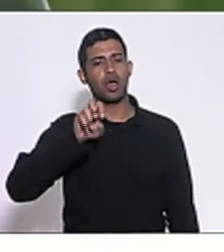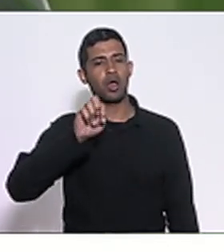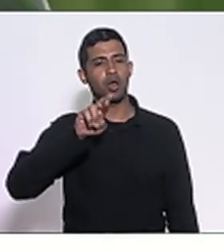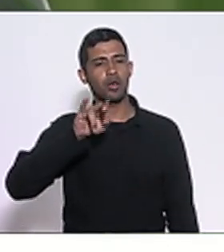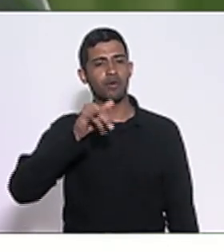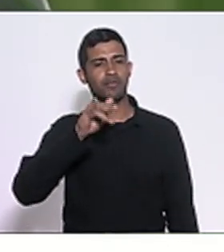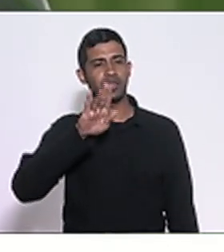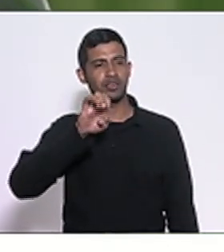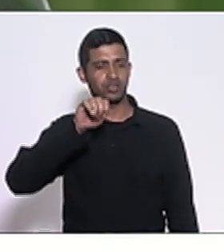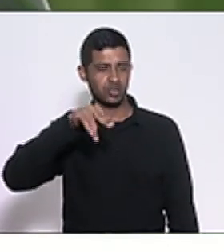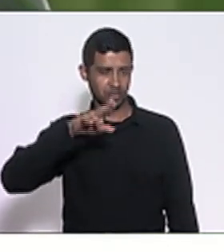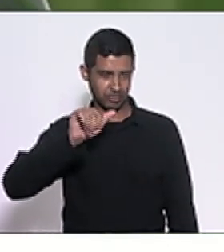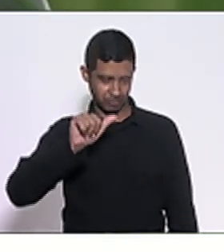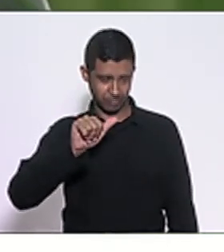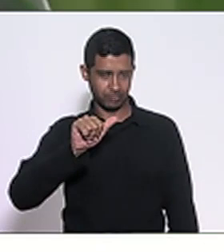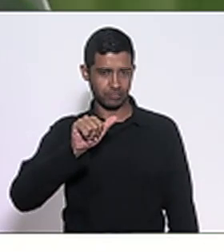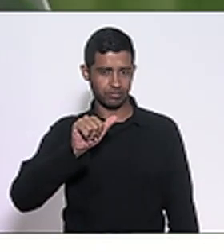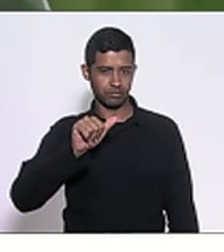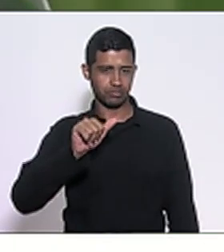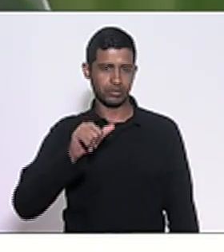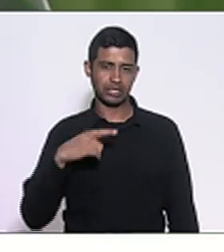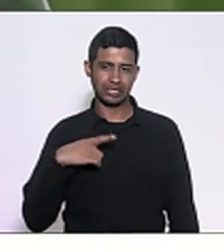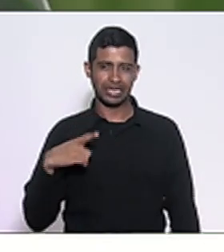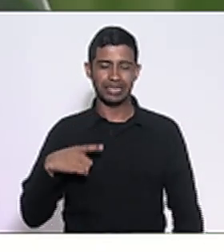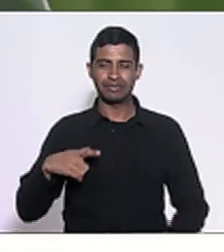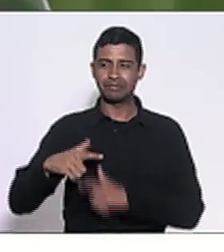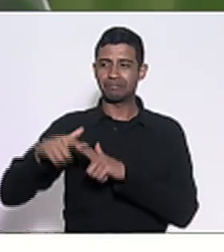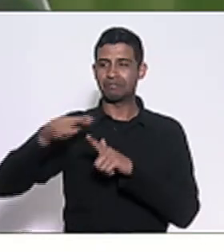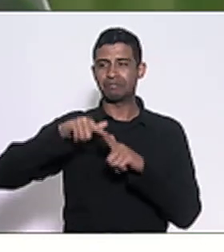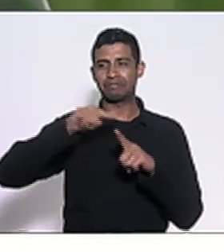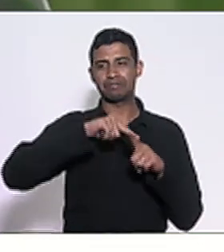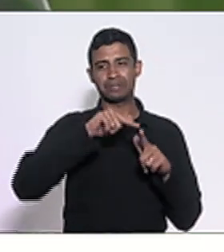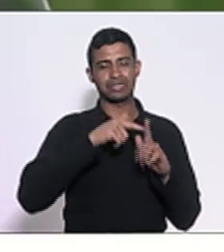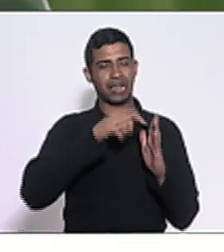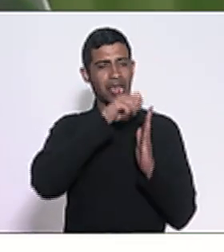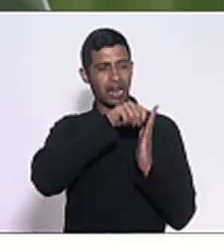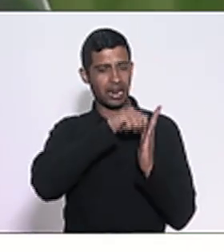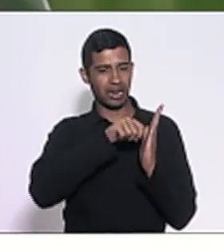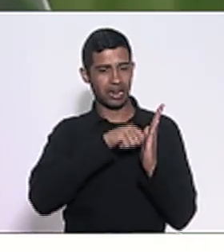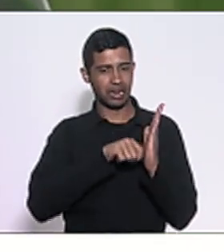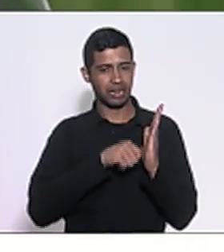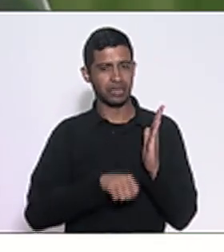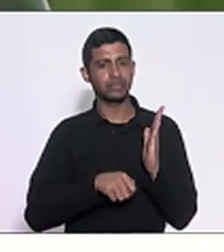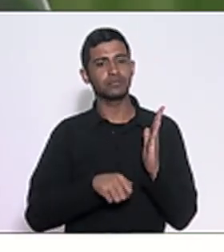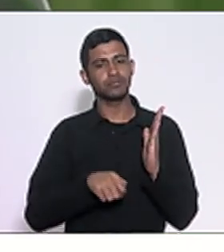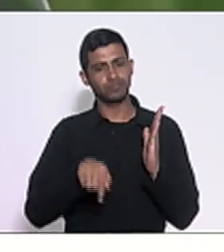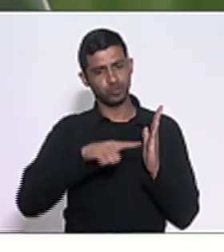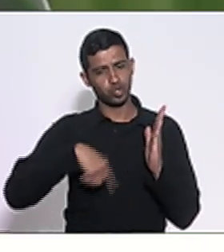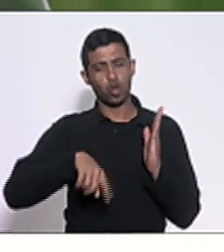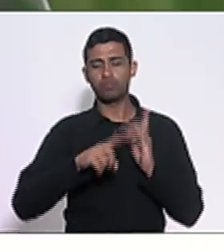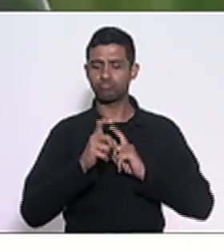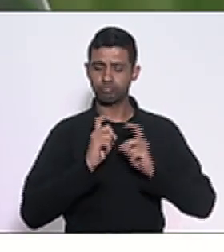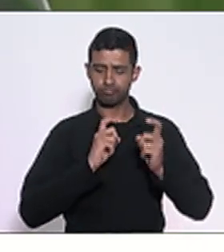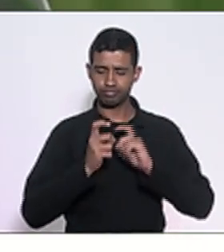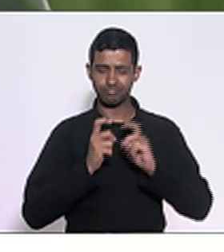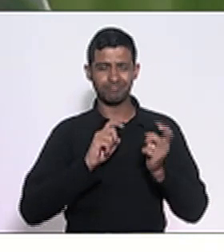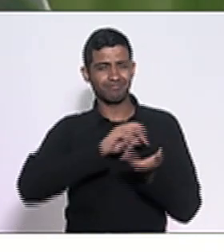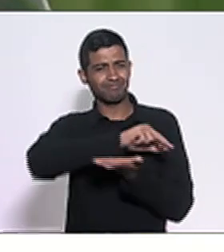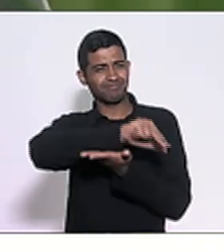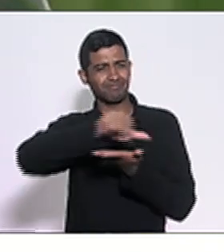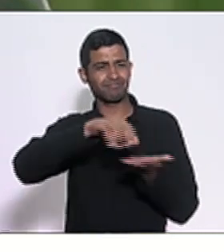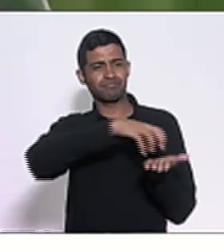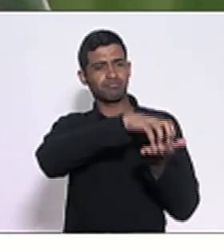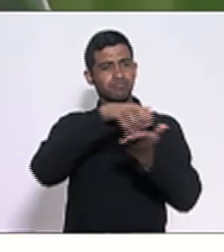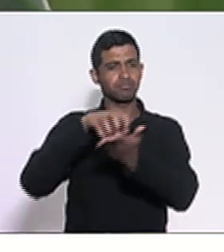uma fragmentação excessiva no nosso diagnóstico, e temos tratado isso com muita clareza com diversos órgãos,